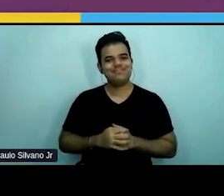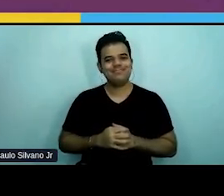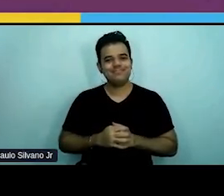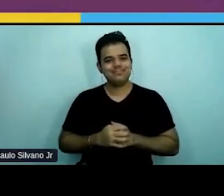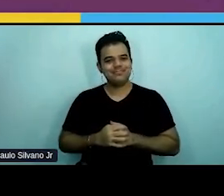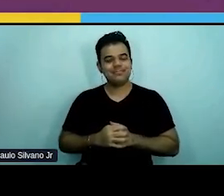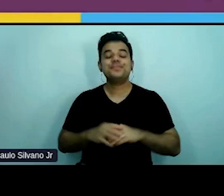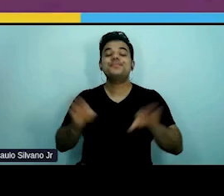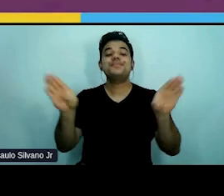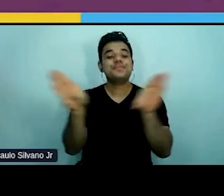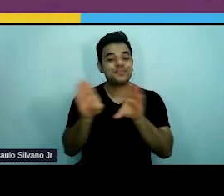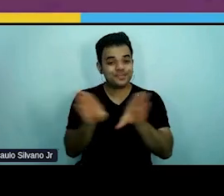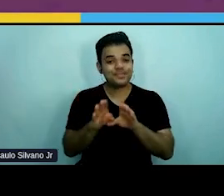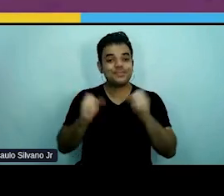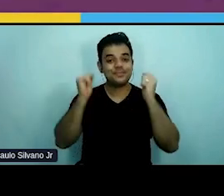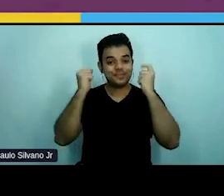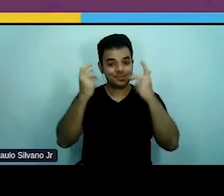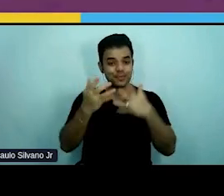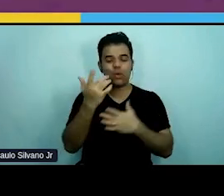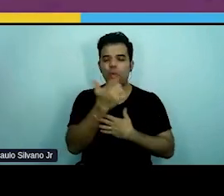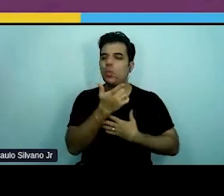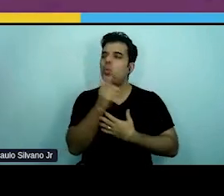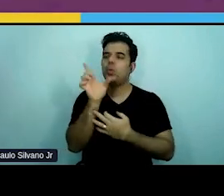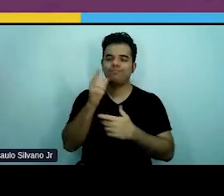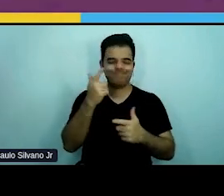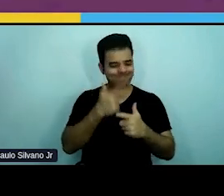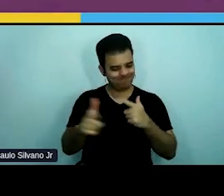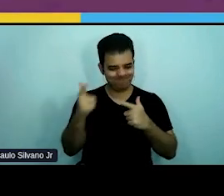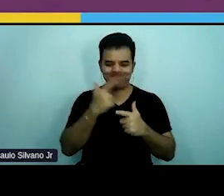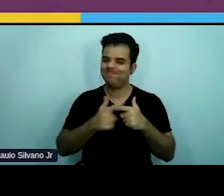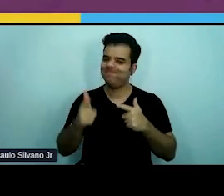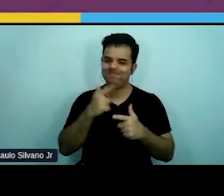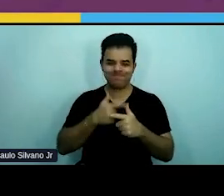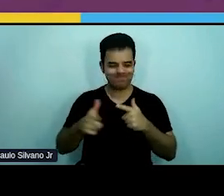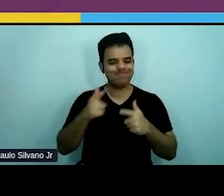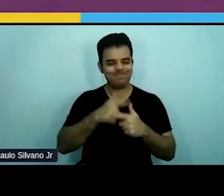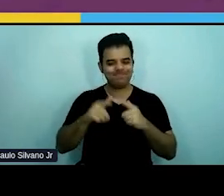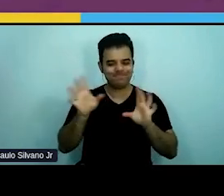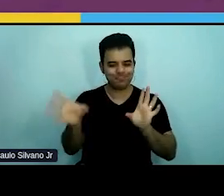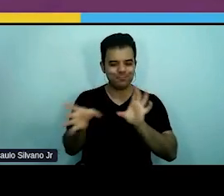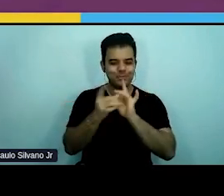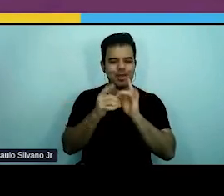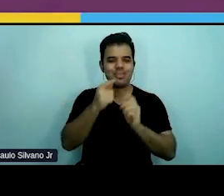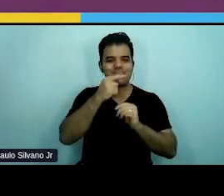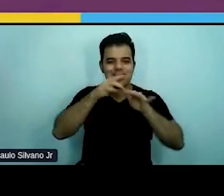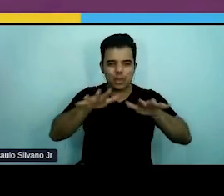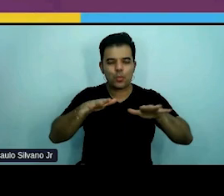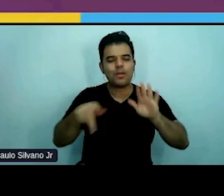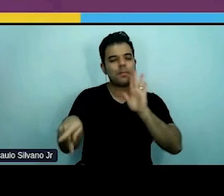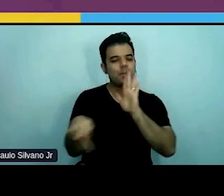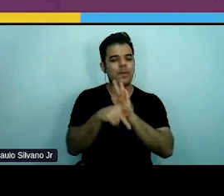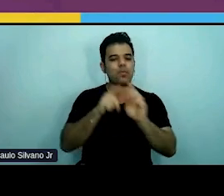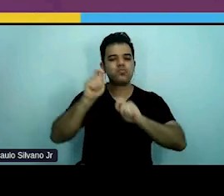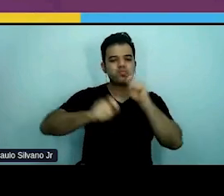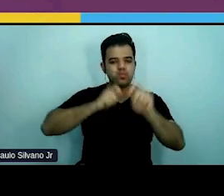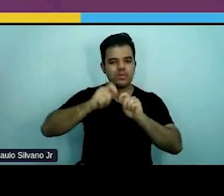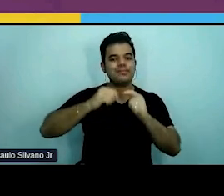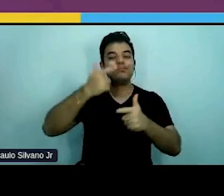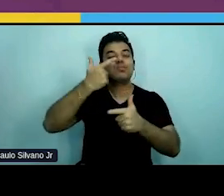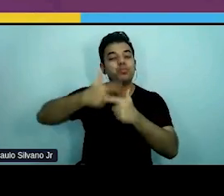Vale destacar aqui também, né, um outro problema, né, intrínseco às línguas em si, né, que é o problema